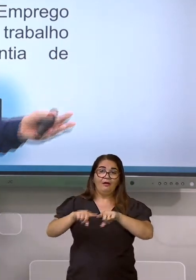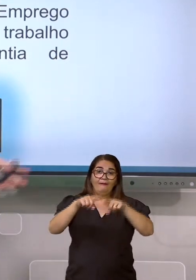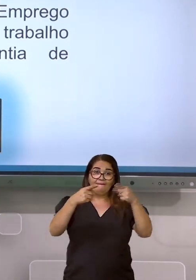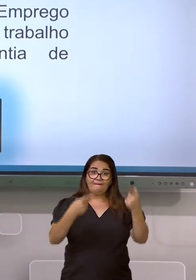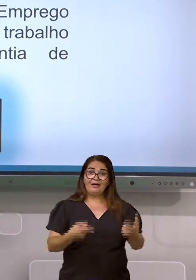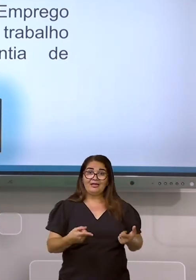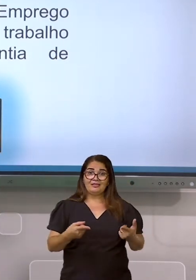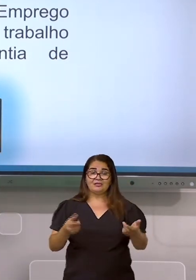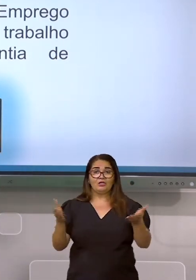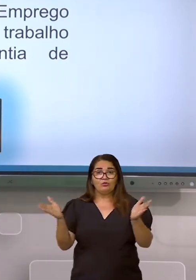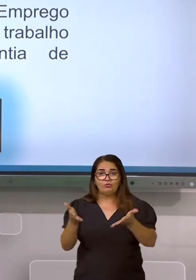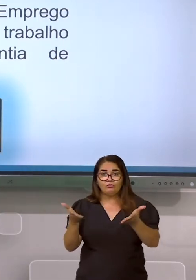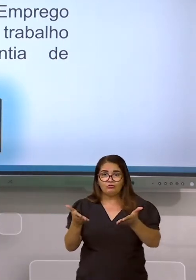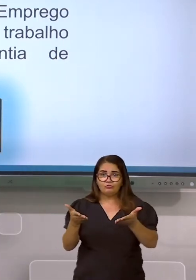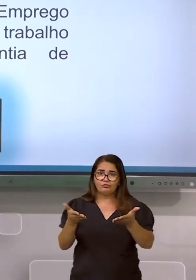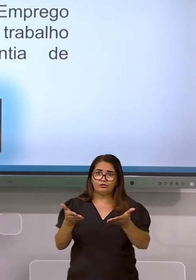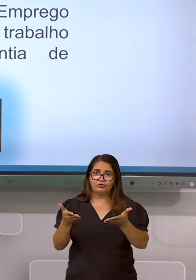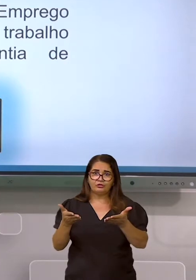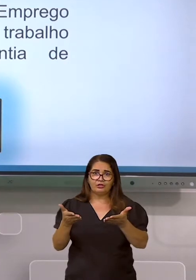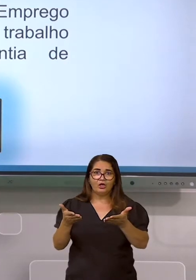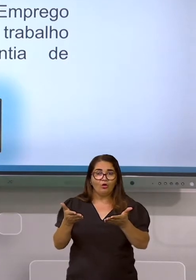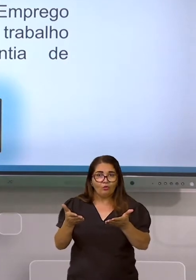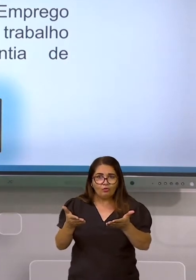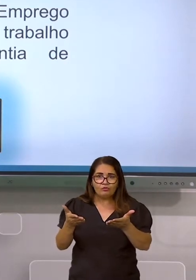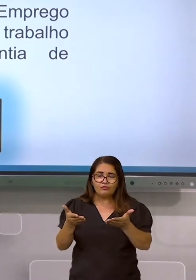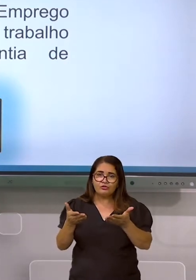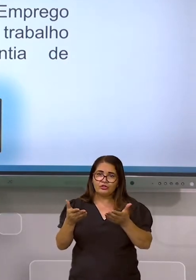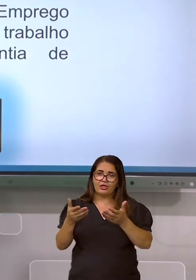não existe mais.